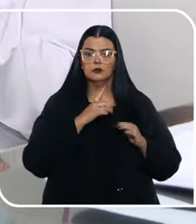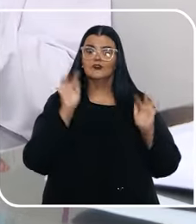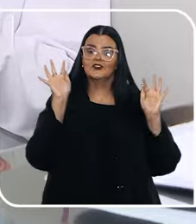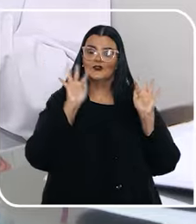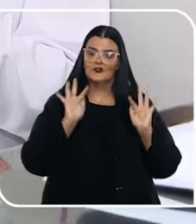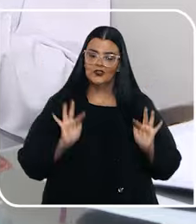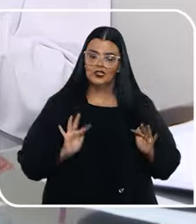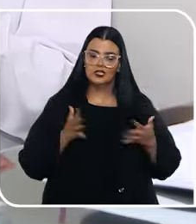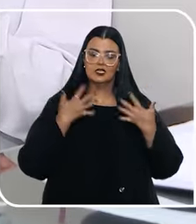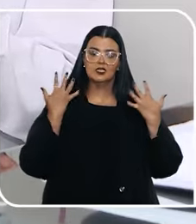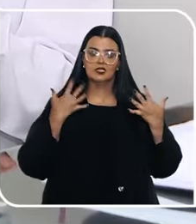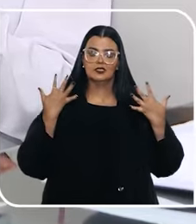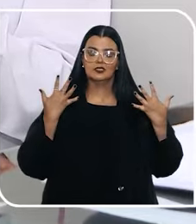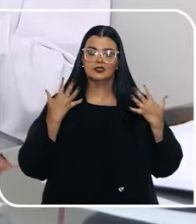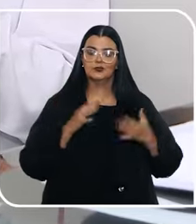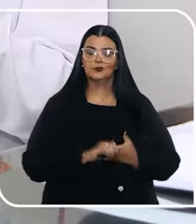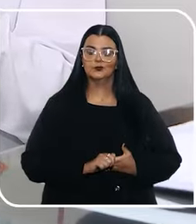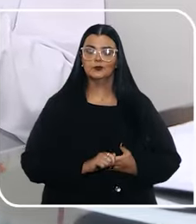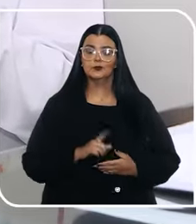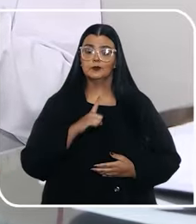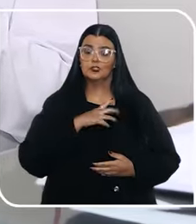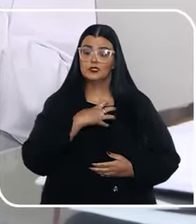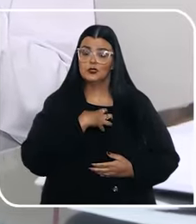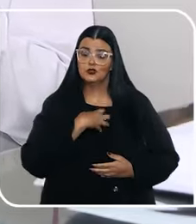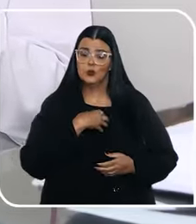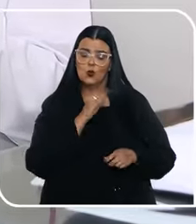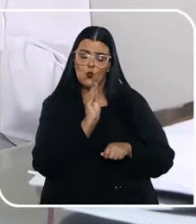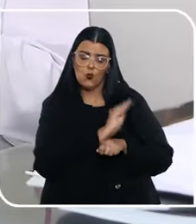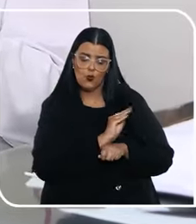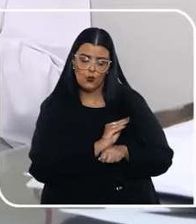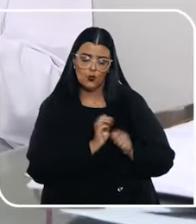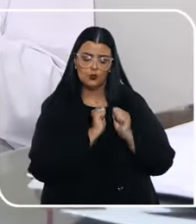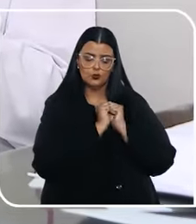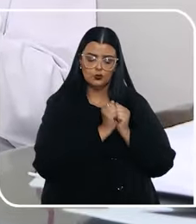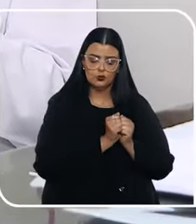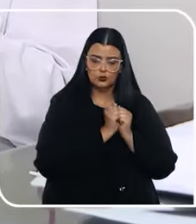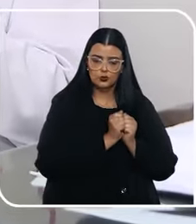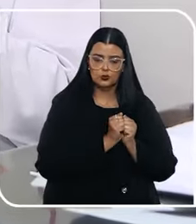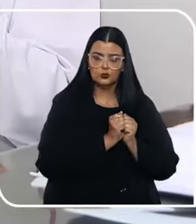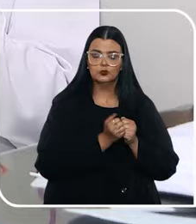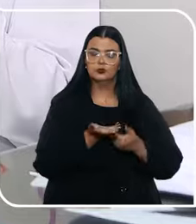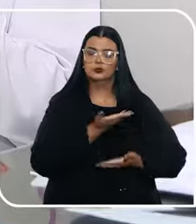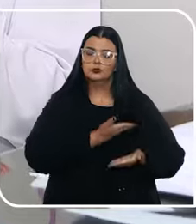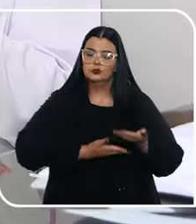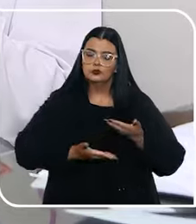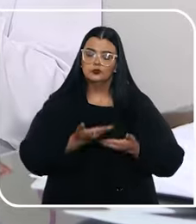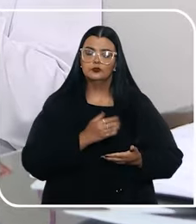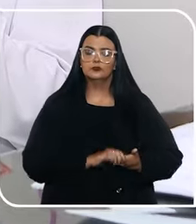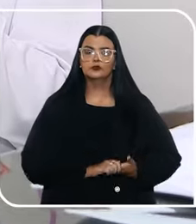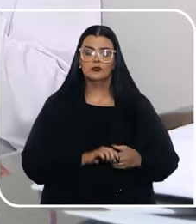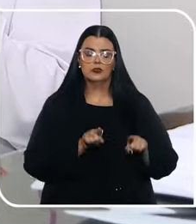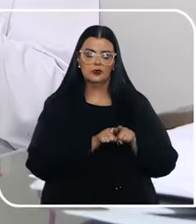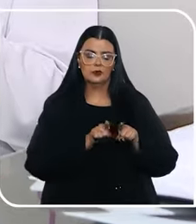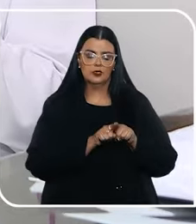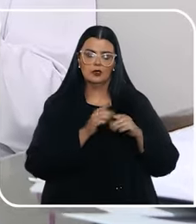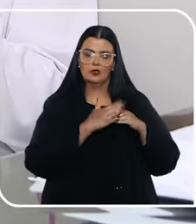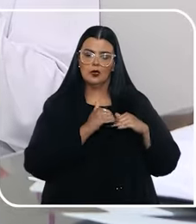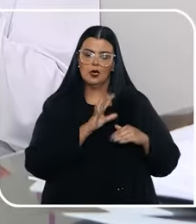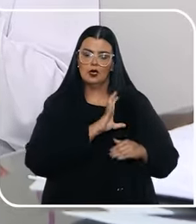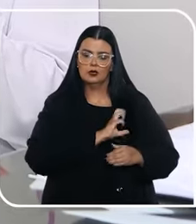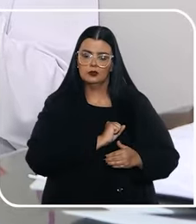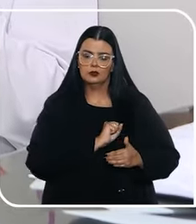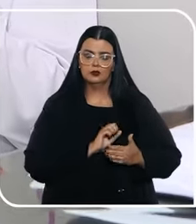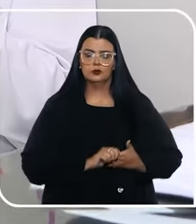trazem uma grande felicidade, um sentimento de cuidado, de companheirismo, de